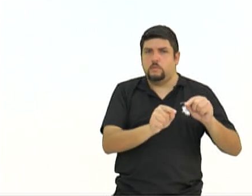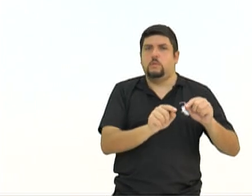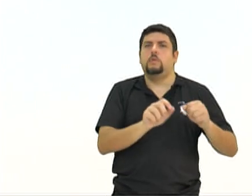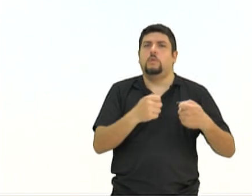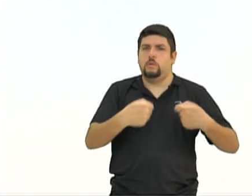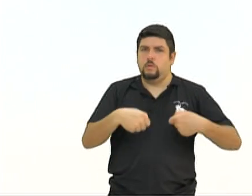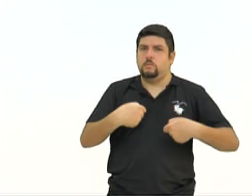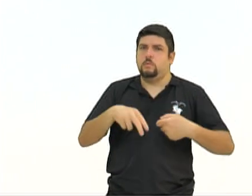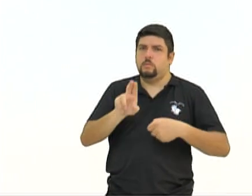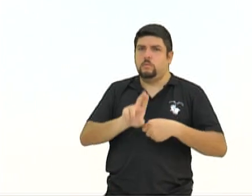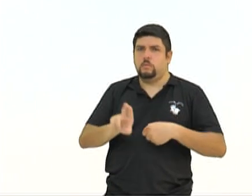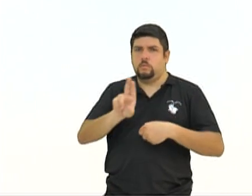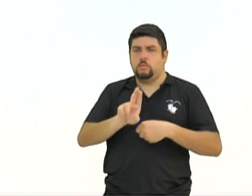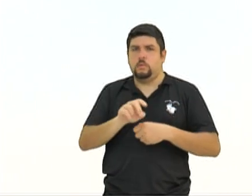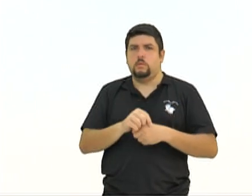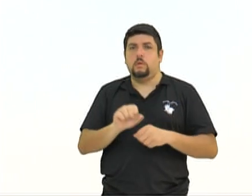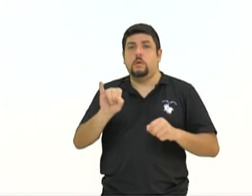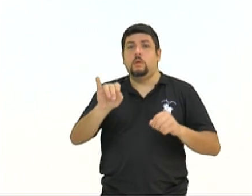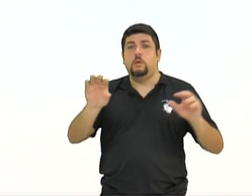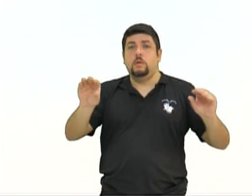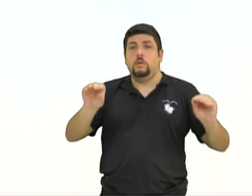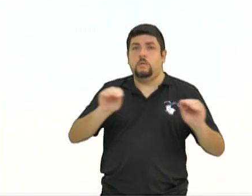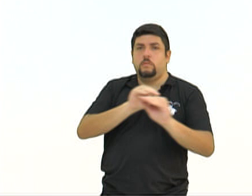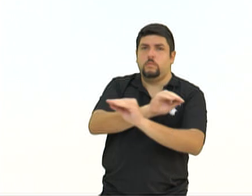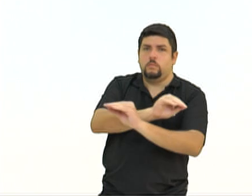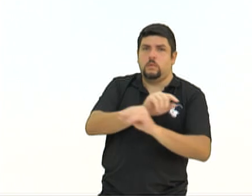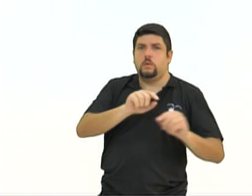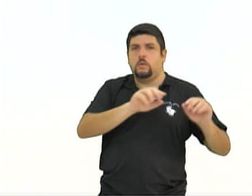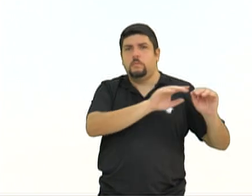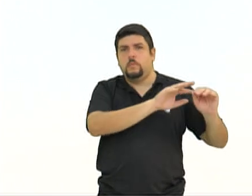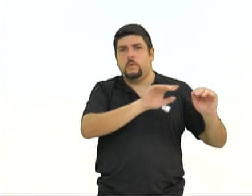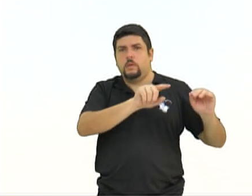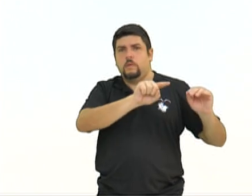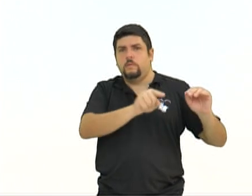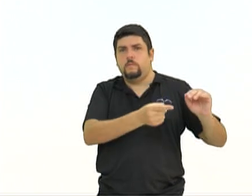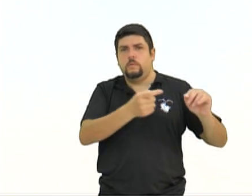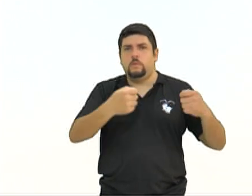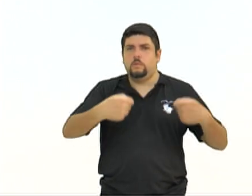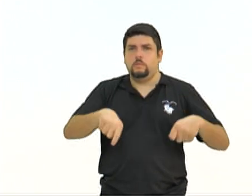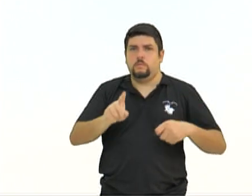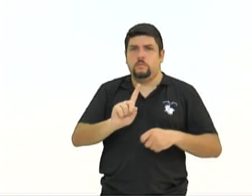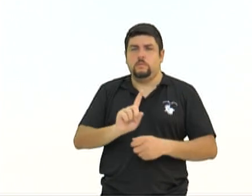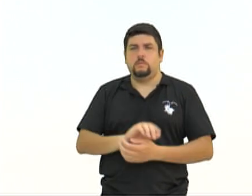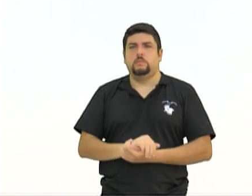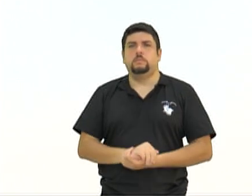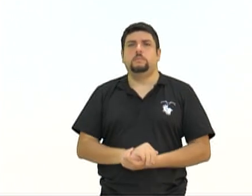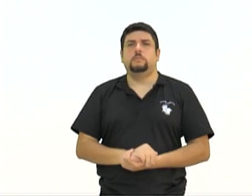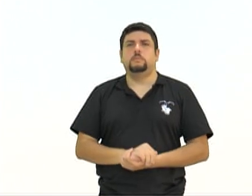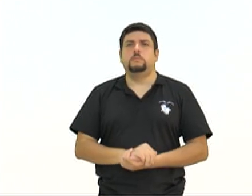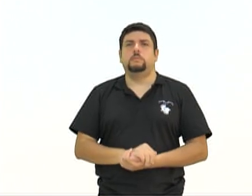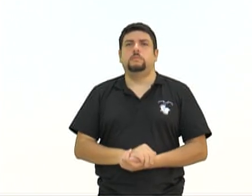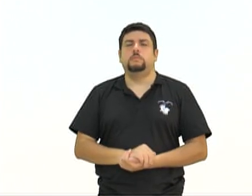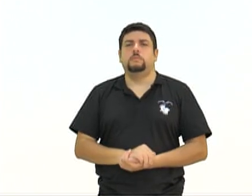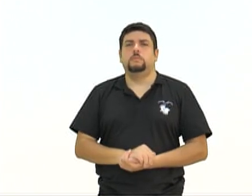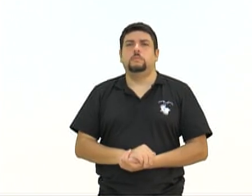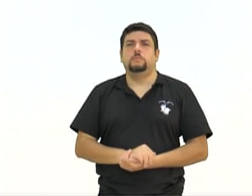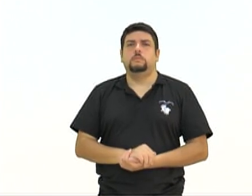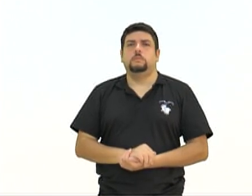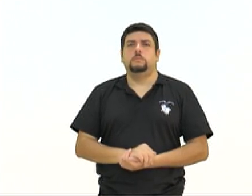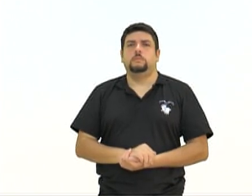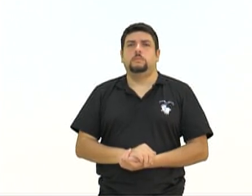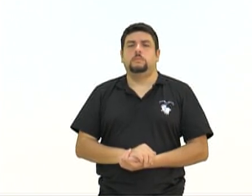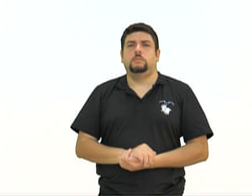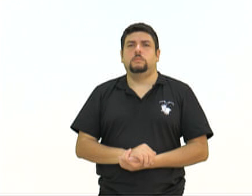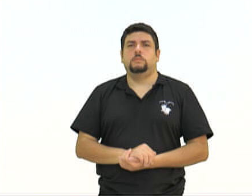primeira condicional. Se você inverter, daí você tira a vírgula fora, tá? Aqui, I would. Se quiser, você poderia